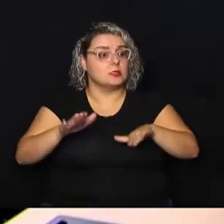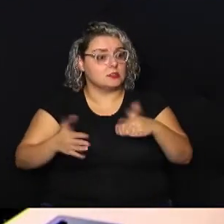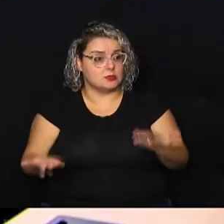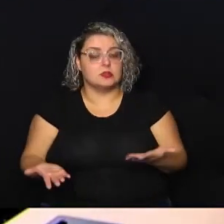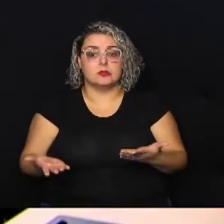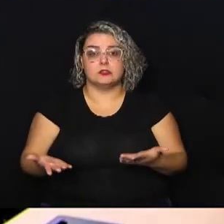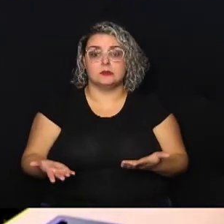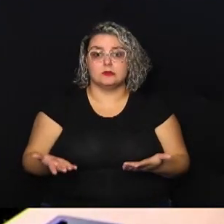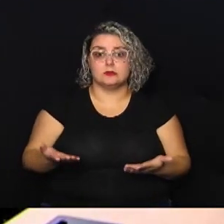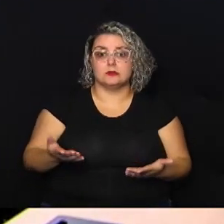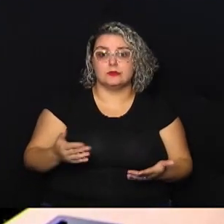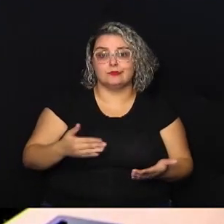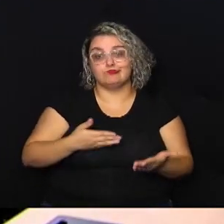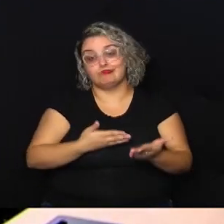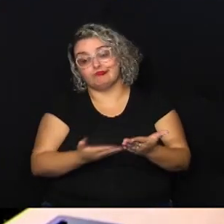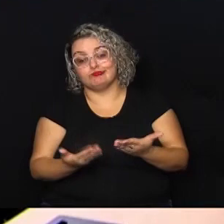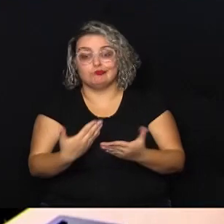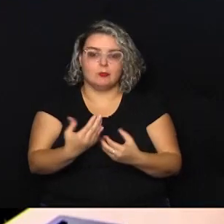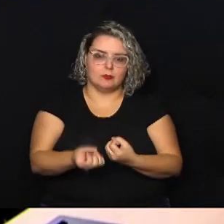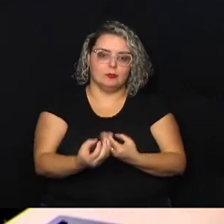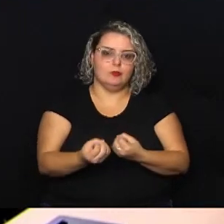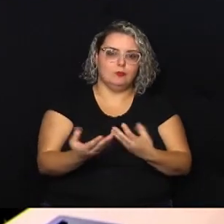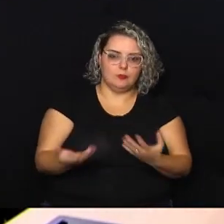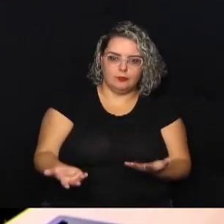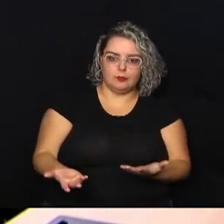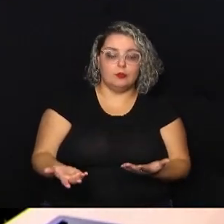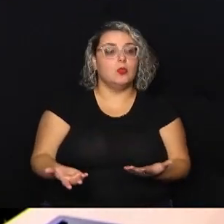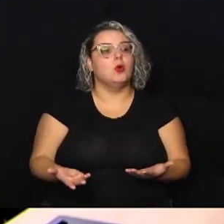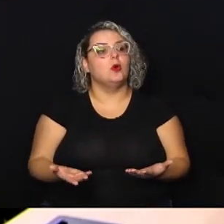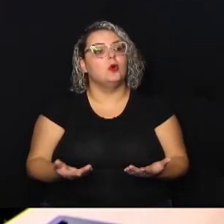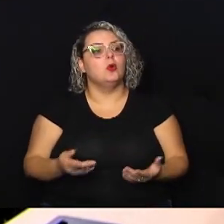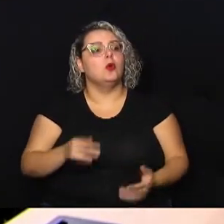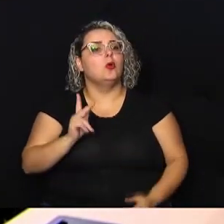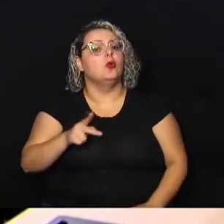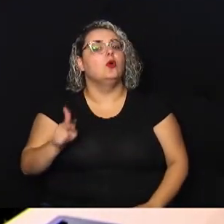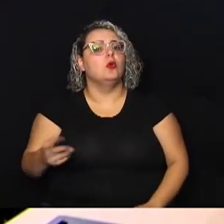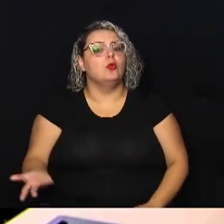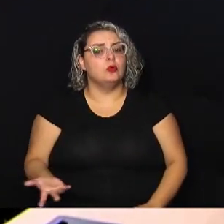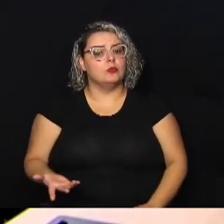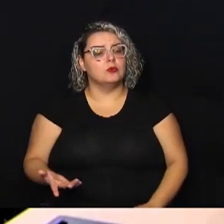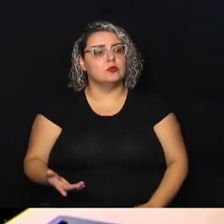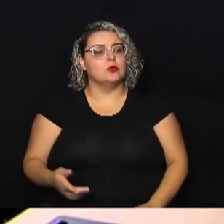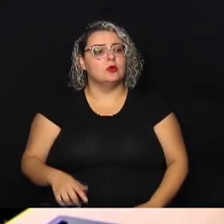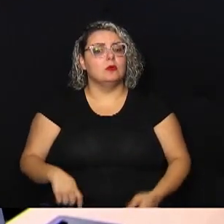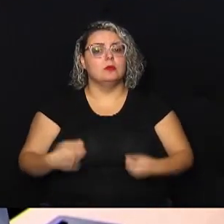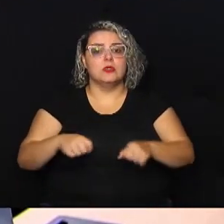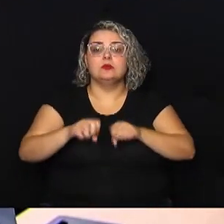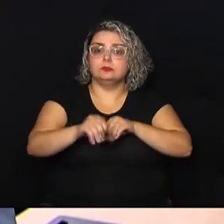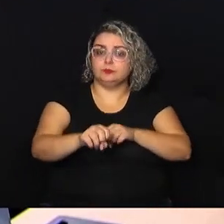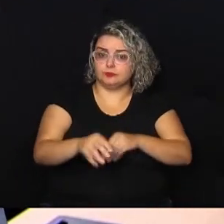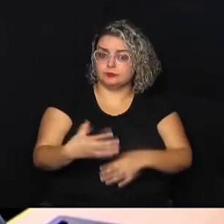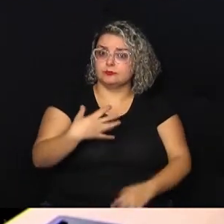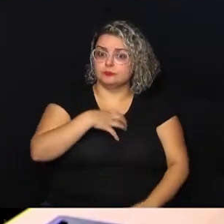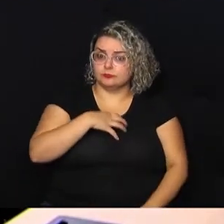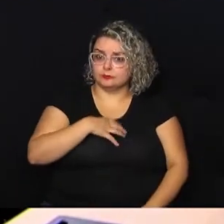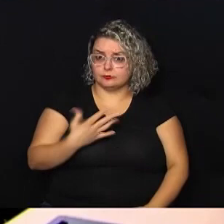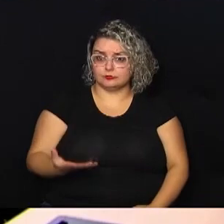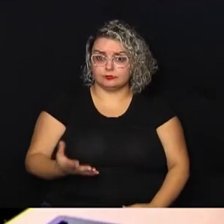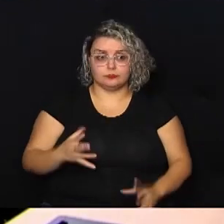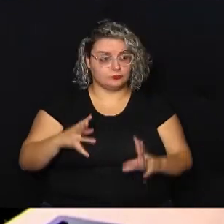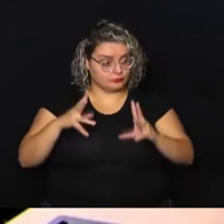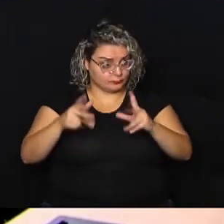elas distorcem a informação, o professor ele tem que lecionar de uma forma